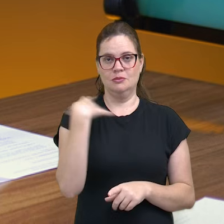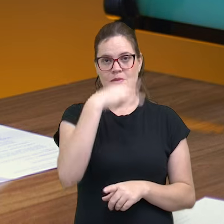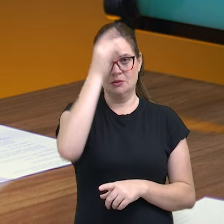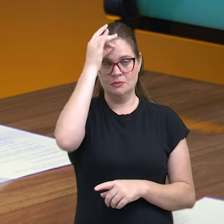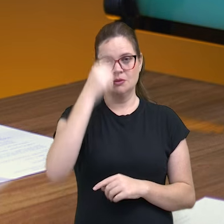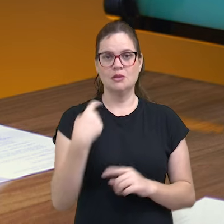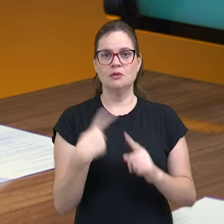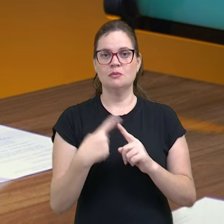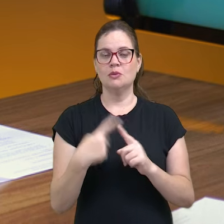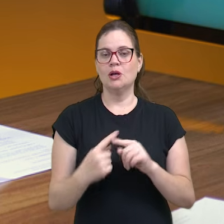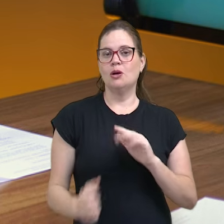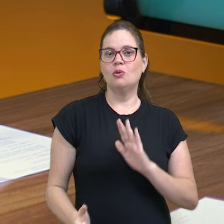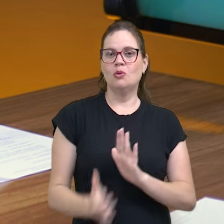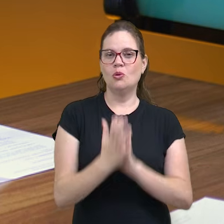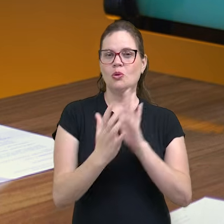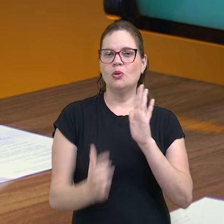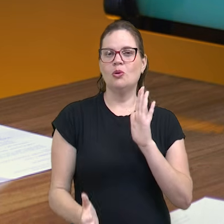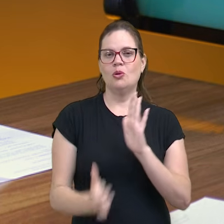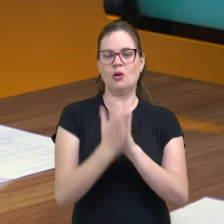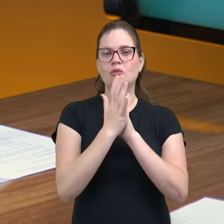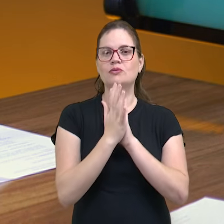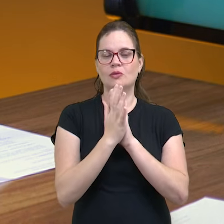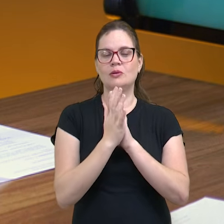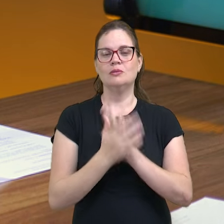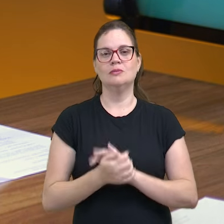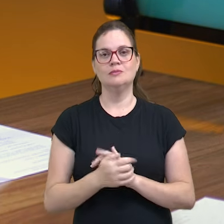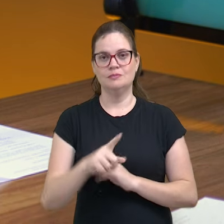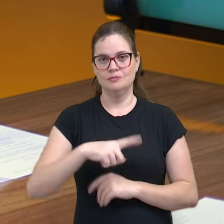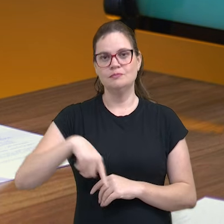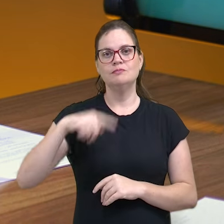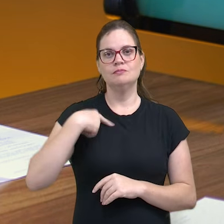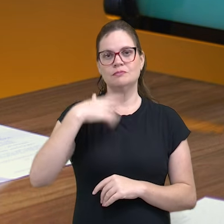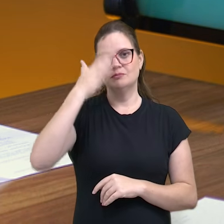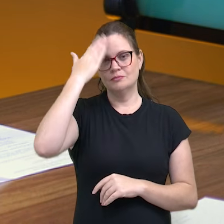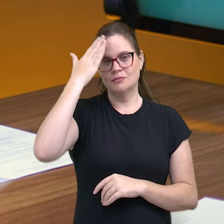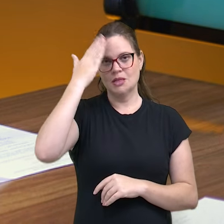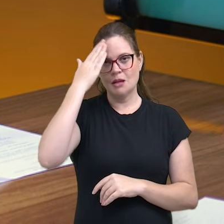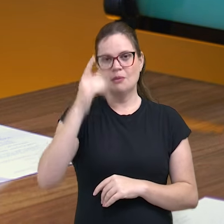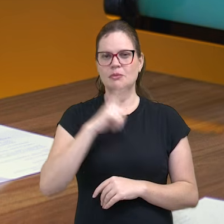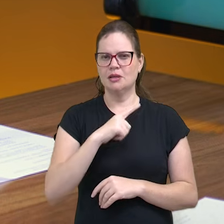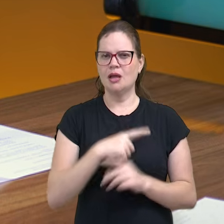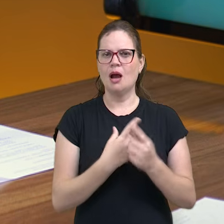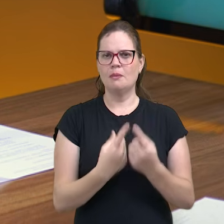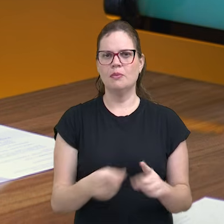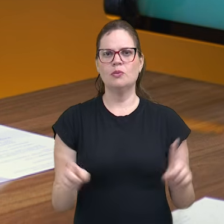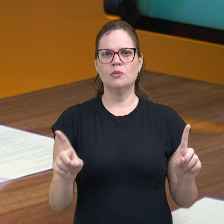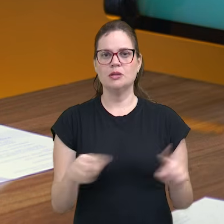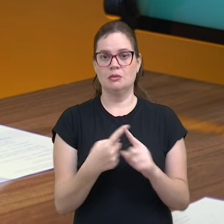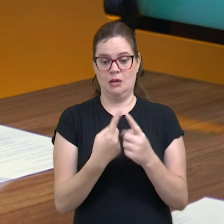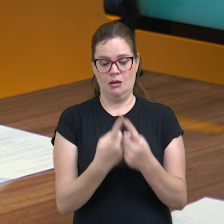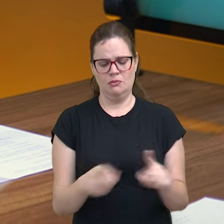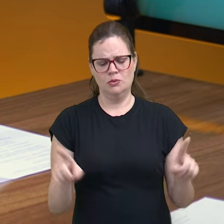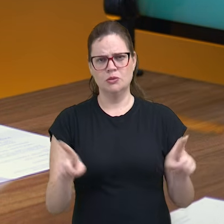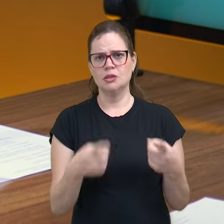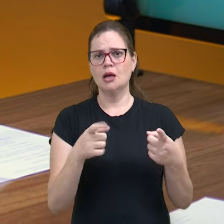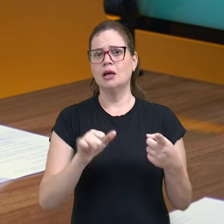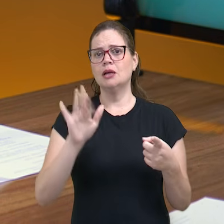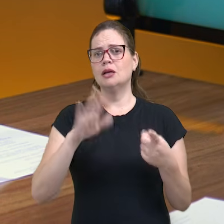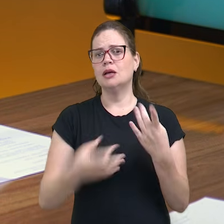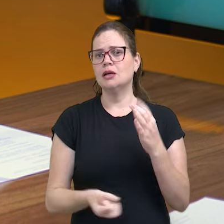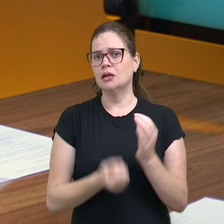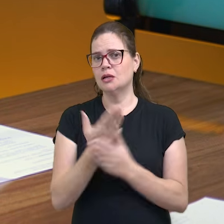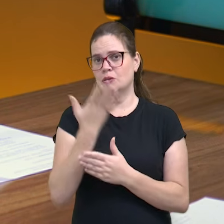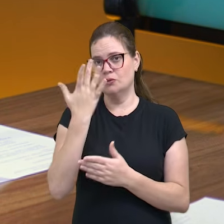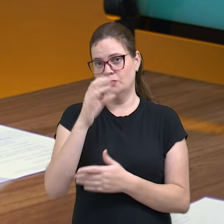de uma operação do Espírito Santo. Porque o louvor, ele, embora nós fazemos com a